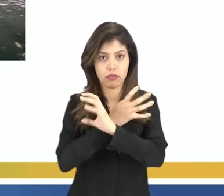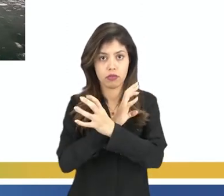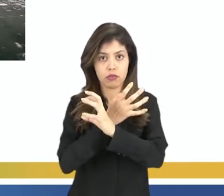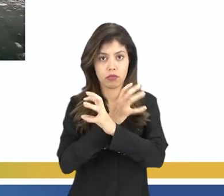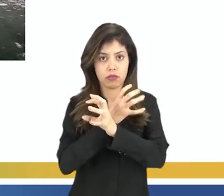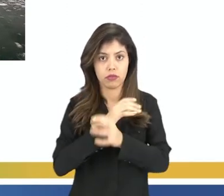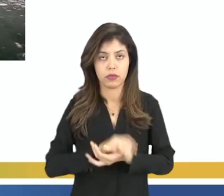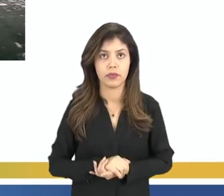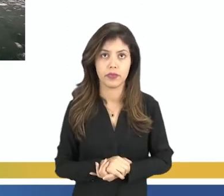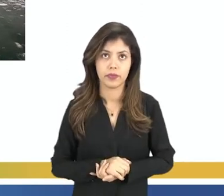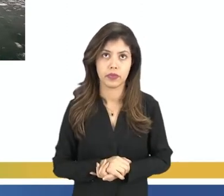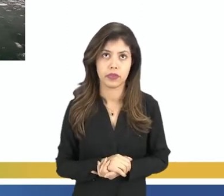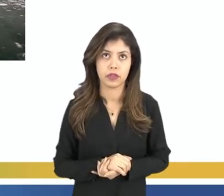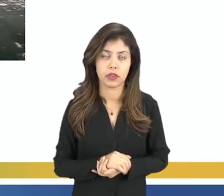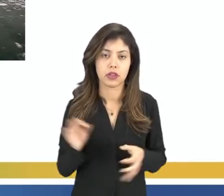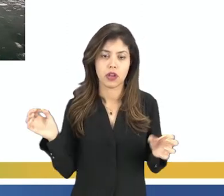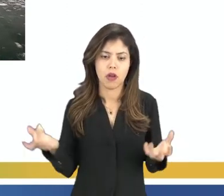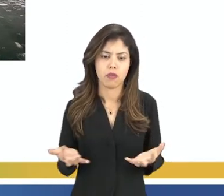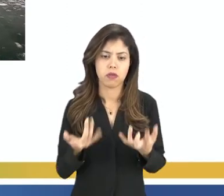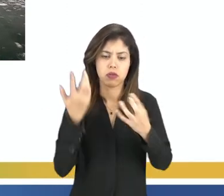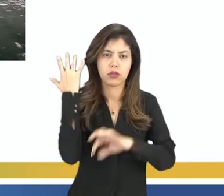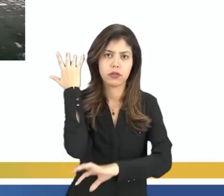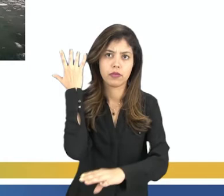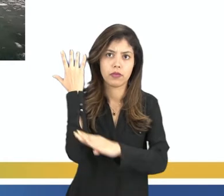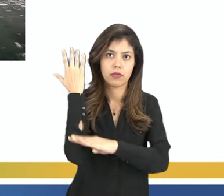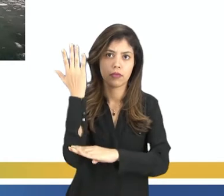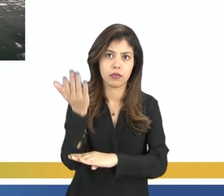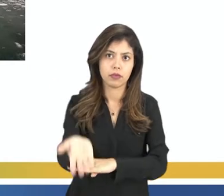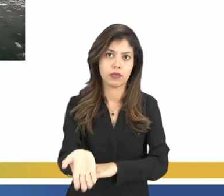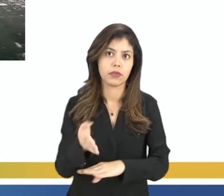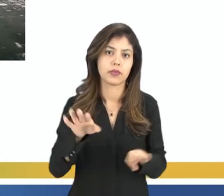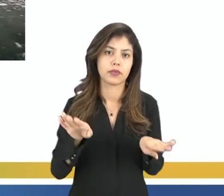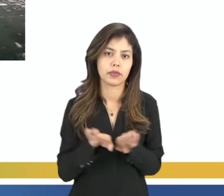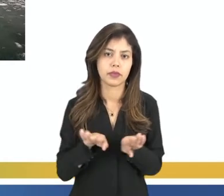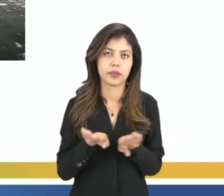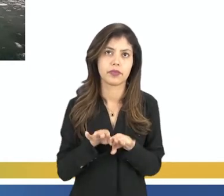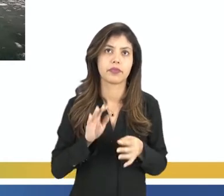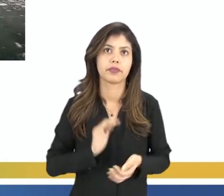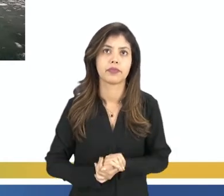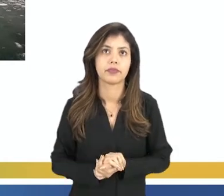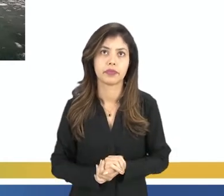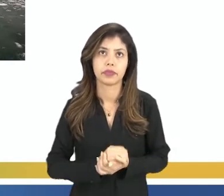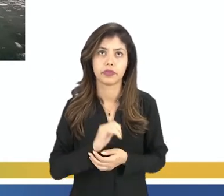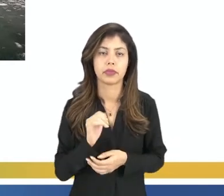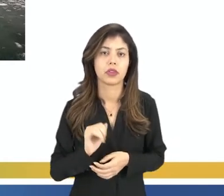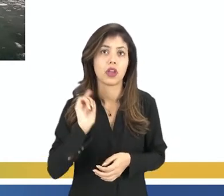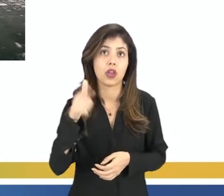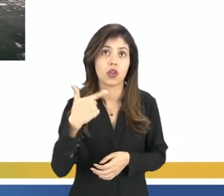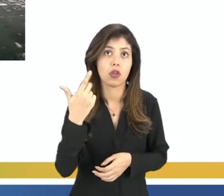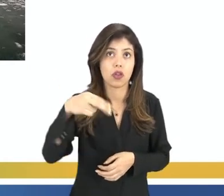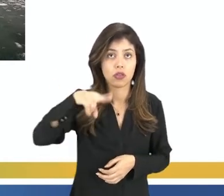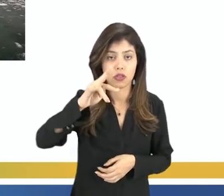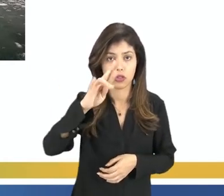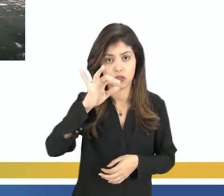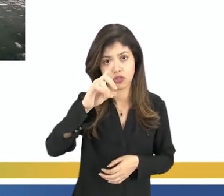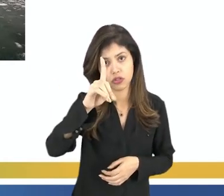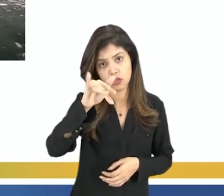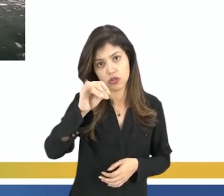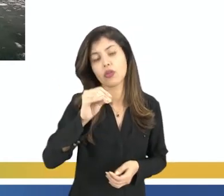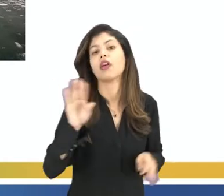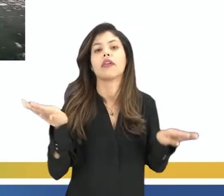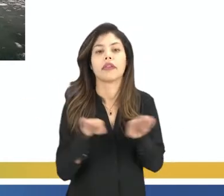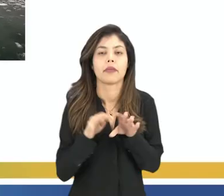fósseis e nas queimadas também é CO2 né dióxido de enxofre e os óxidos de nitrogênio